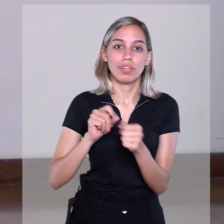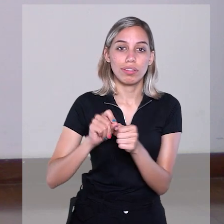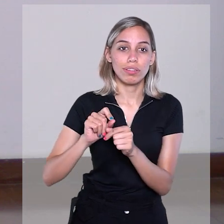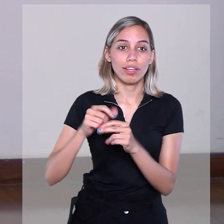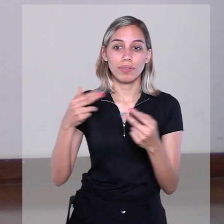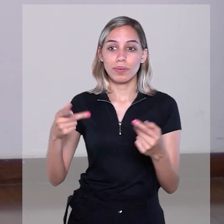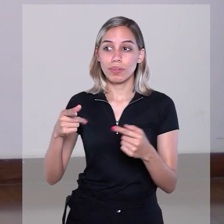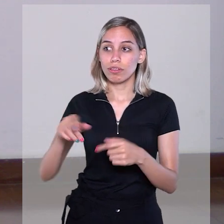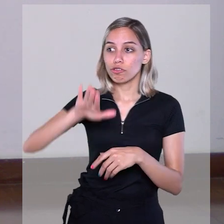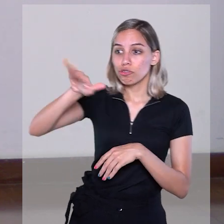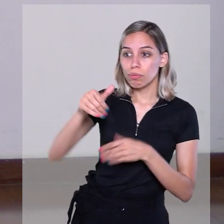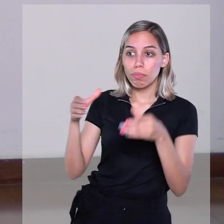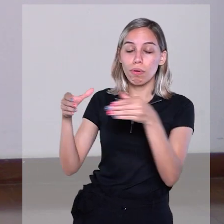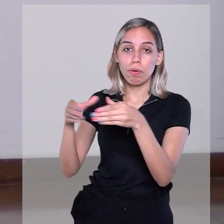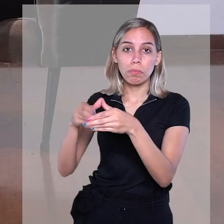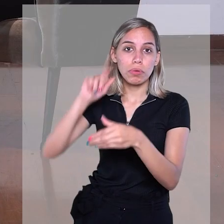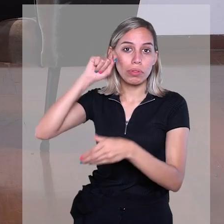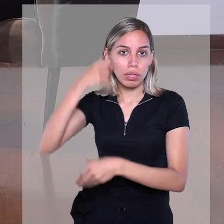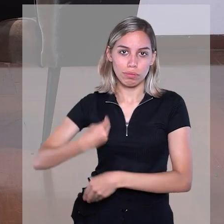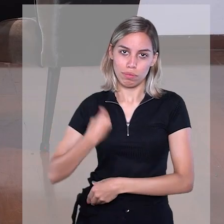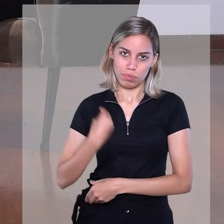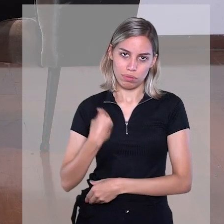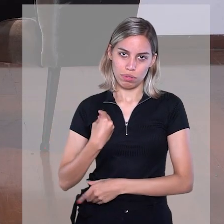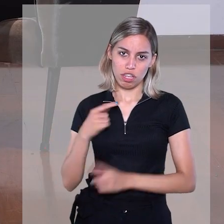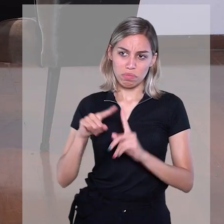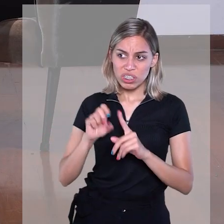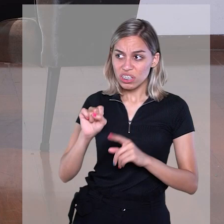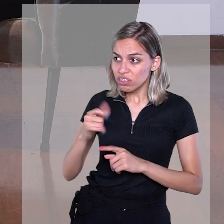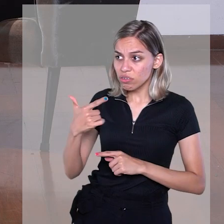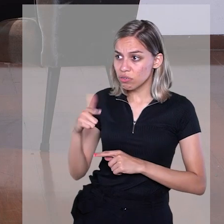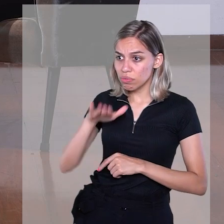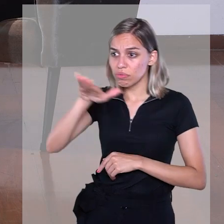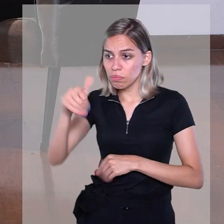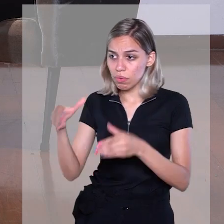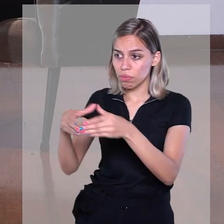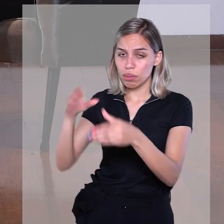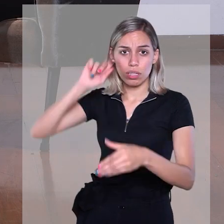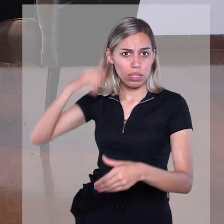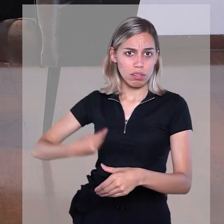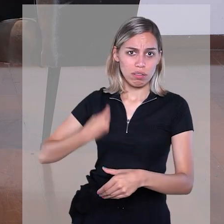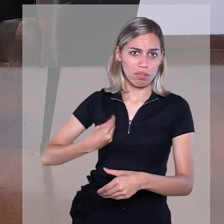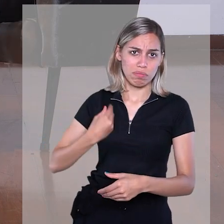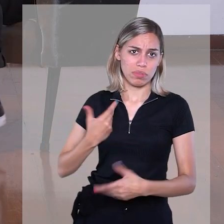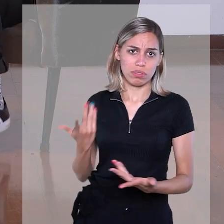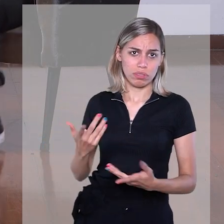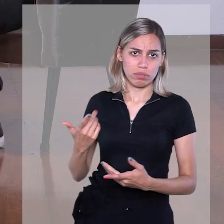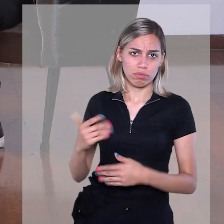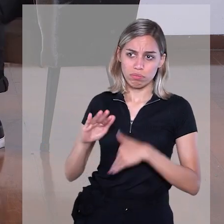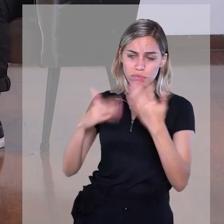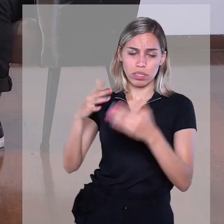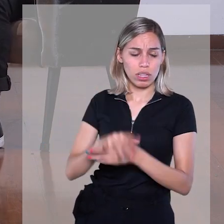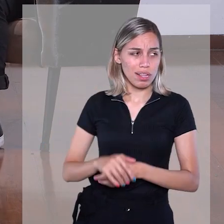iremos a lugar nenhum. Não dá para florir mais. Eu acho que não. Isso eu falo ouvindo você em outras